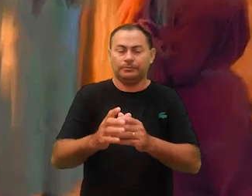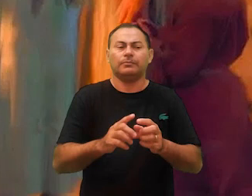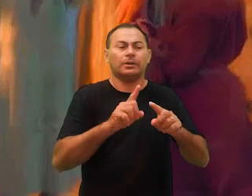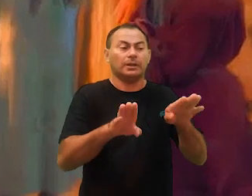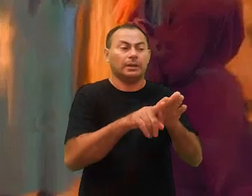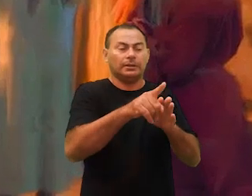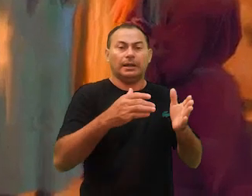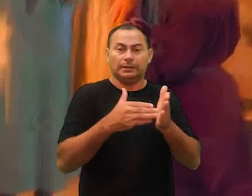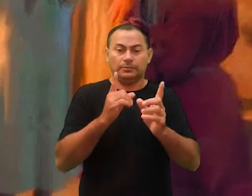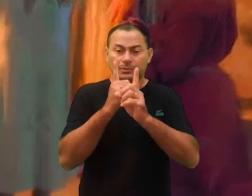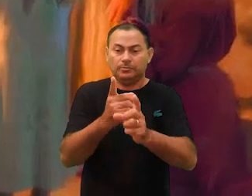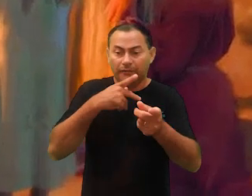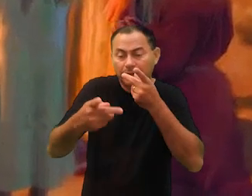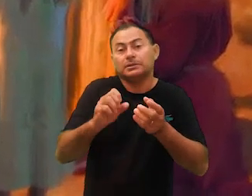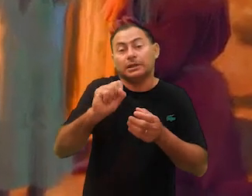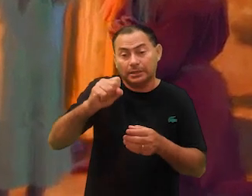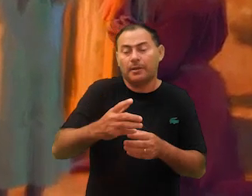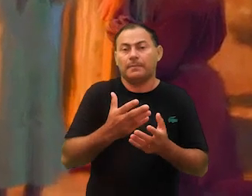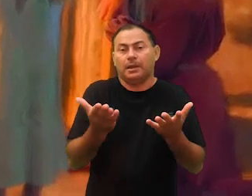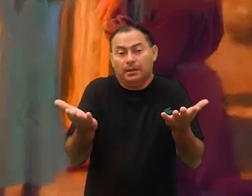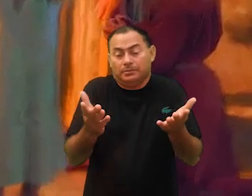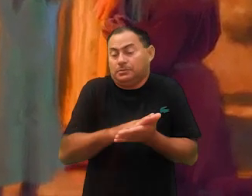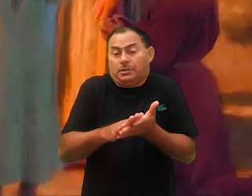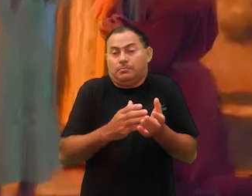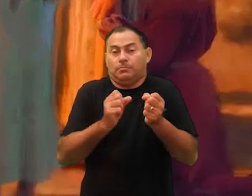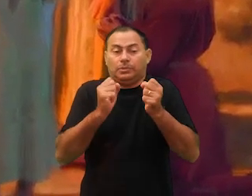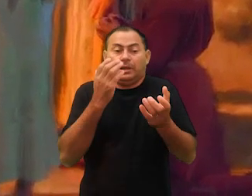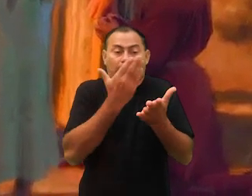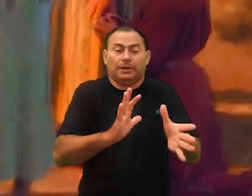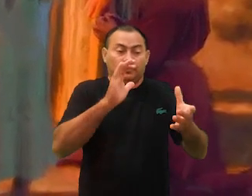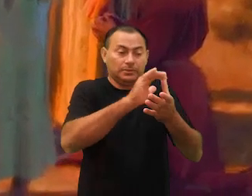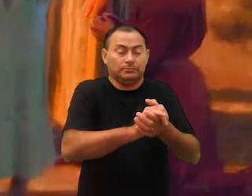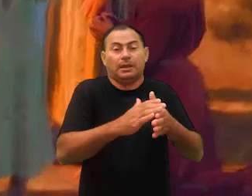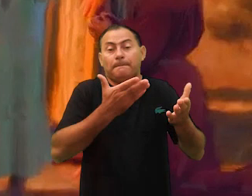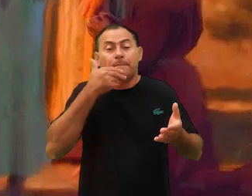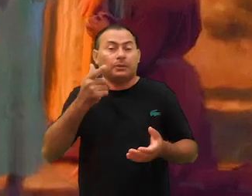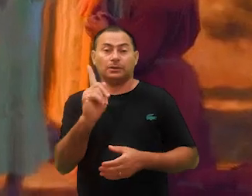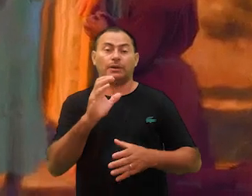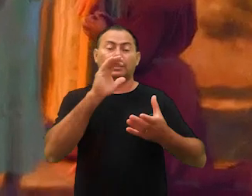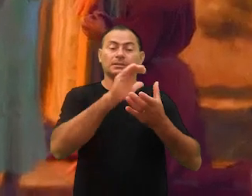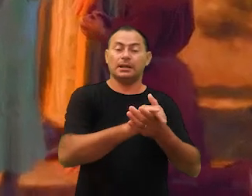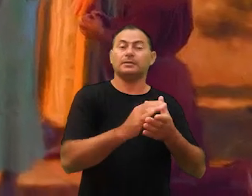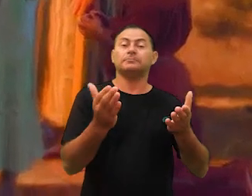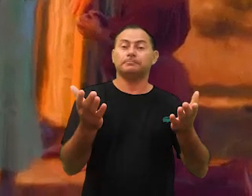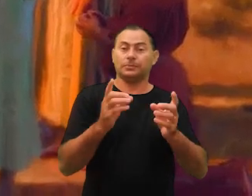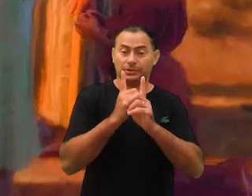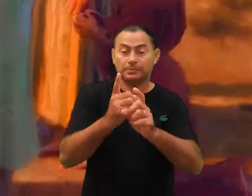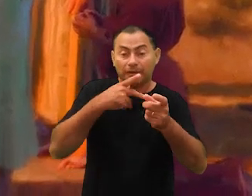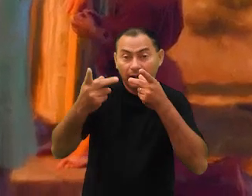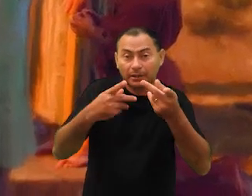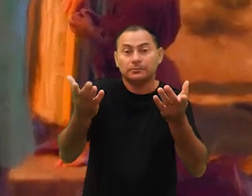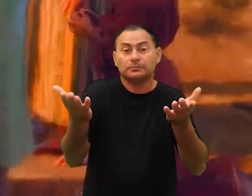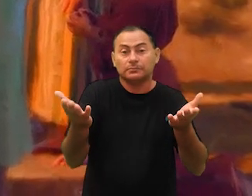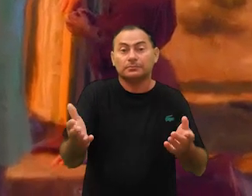eles também, porque até os discípulos disseram que se fosse assim, ou seja, ninguém poderia acabar com o casamento, então era melhor não se casar.